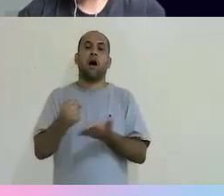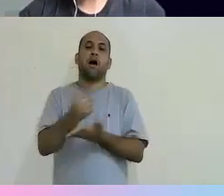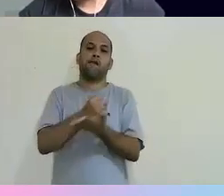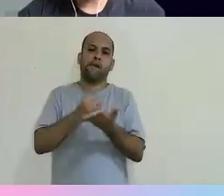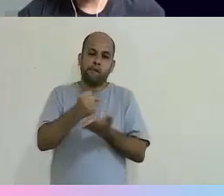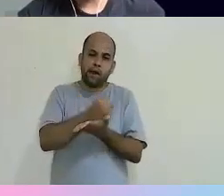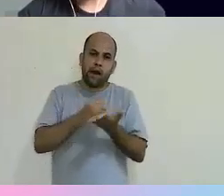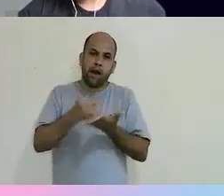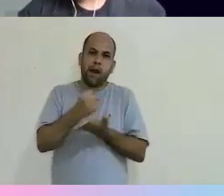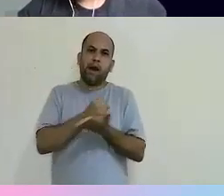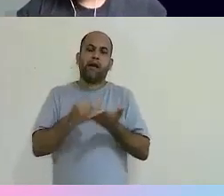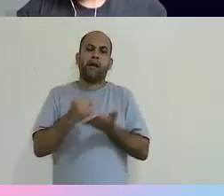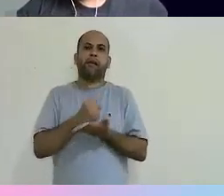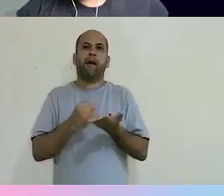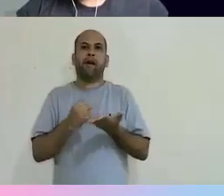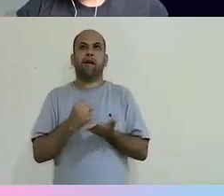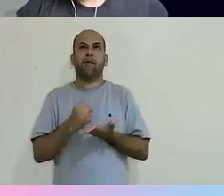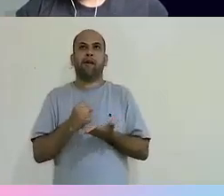posso trabalhar